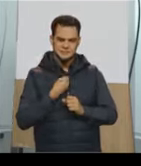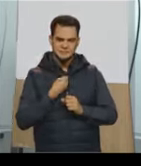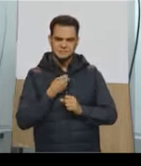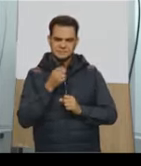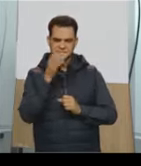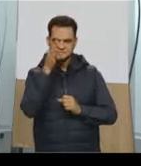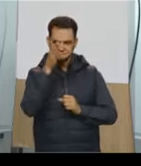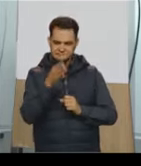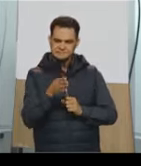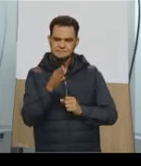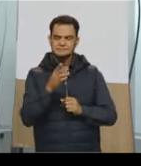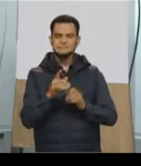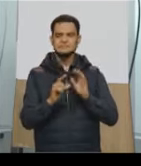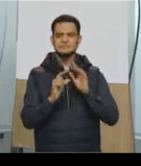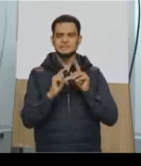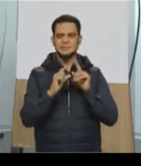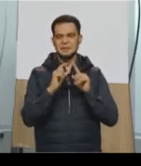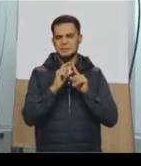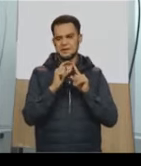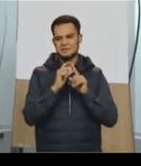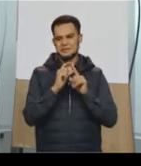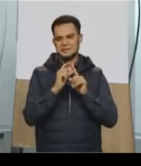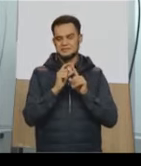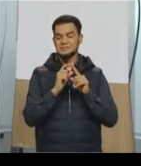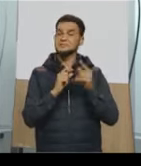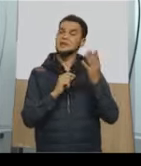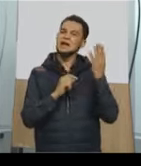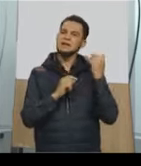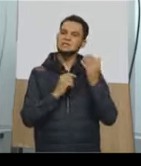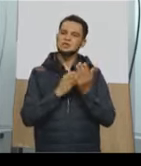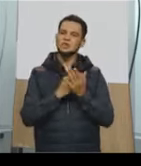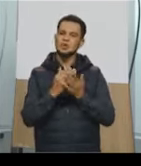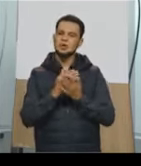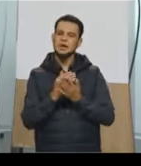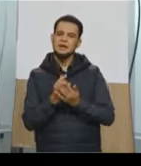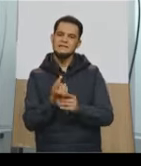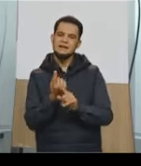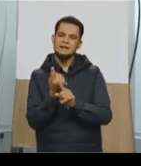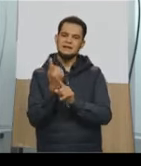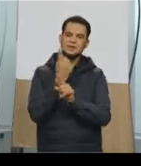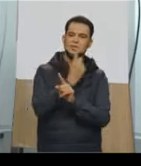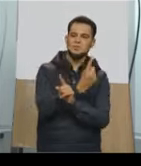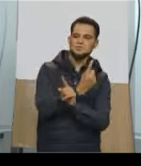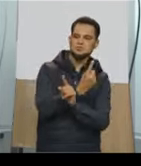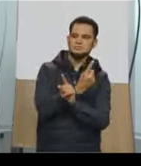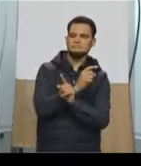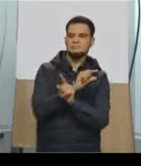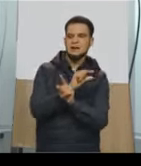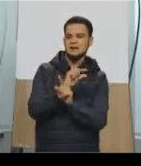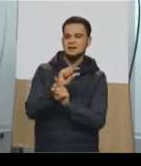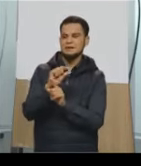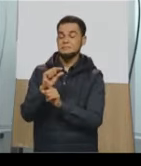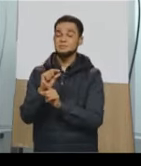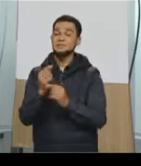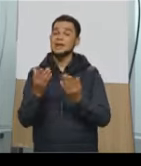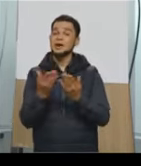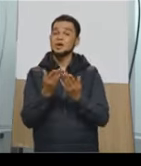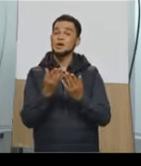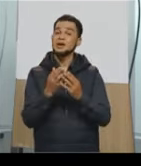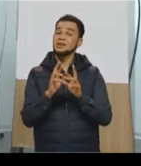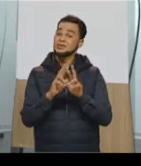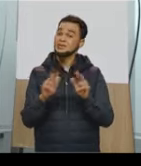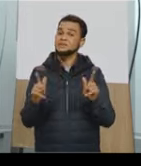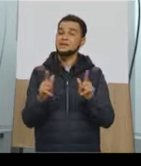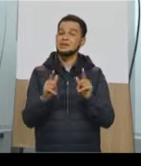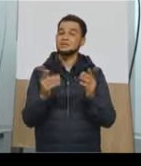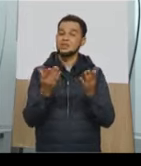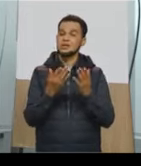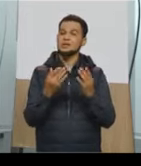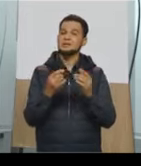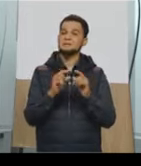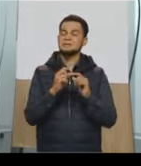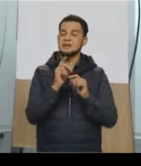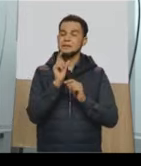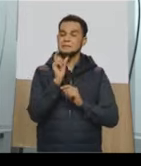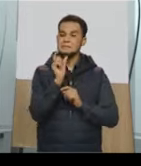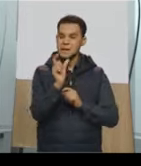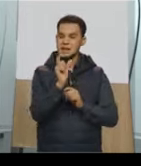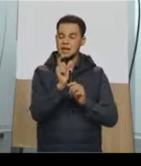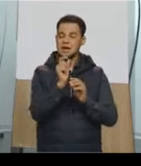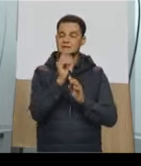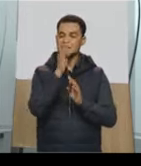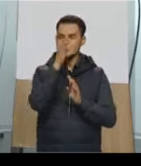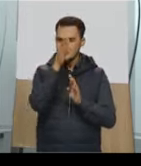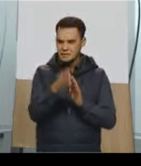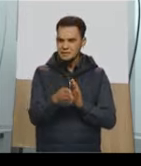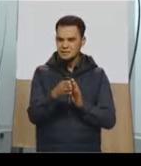palavra. Antigamente, nós colocávamos ela no início da palavra, ok? Mas agora a gente tem que quebrar a palavra e mostrar onde